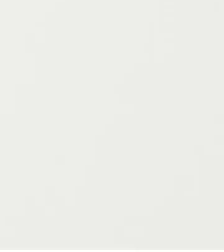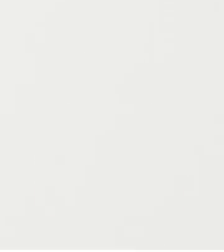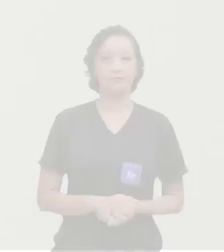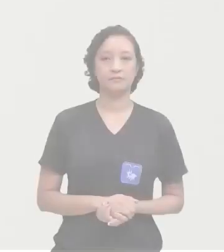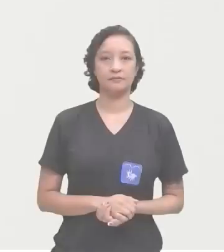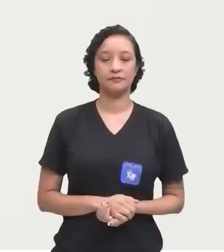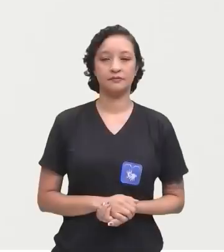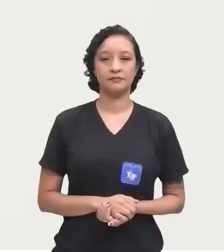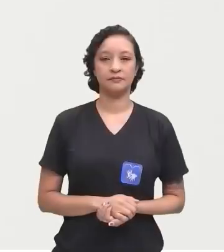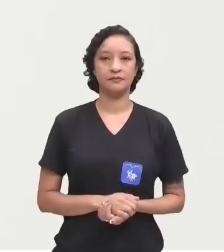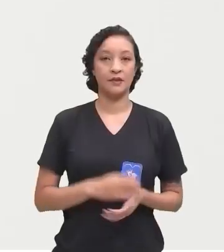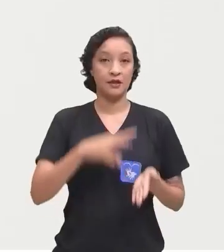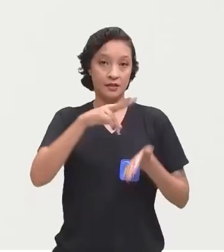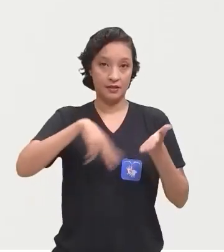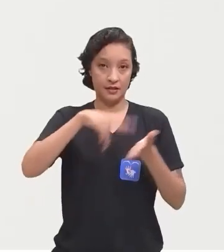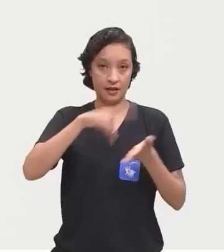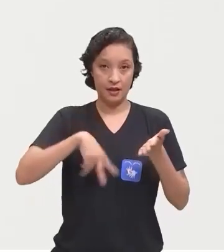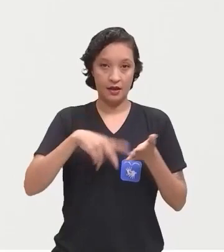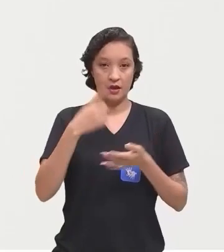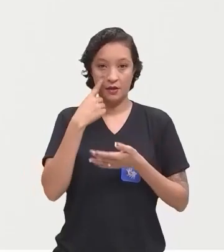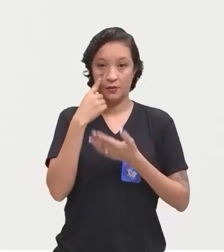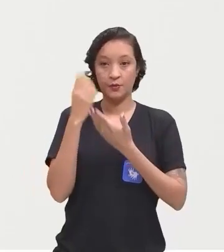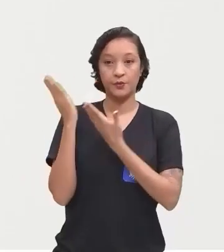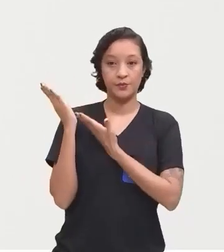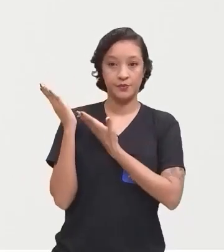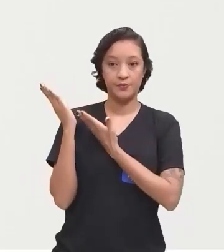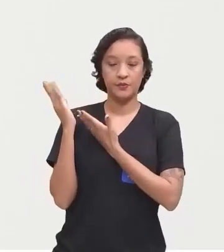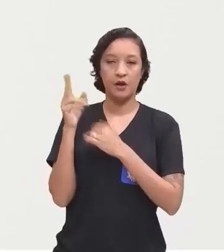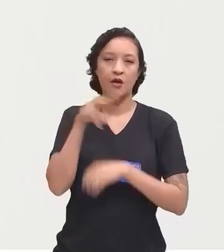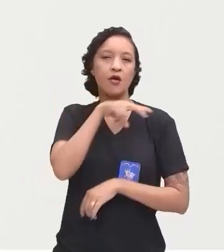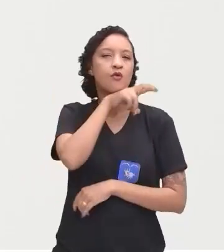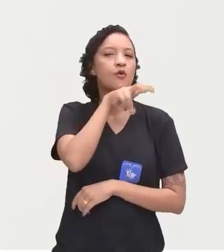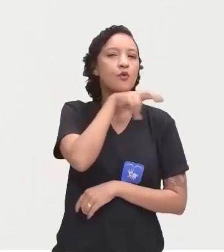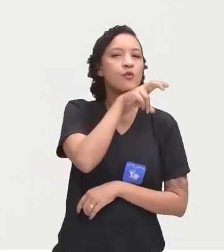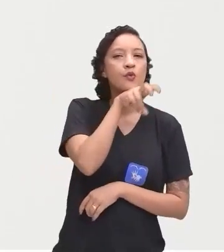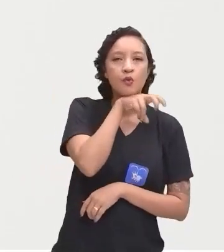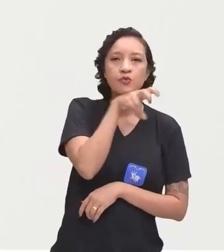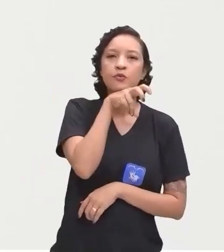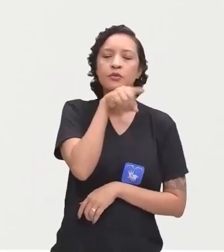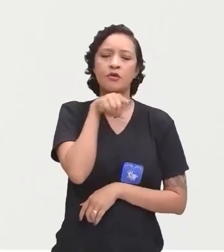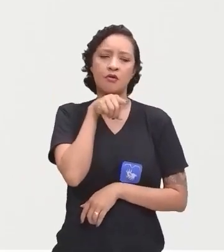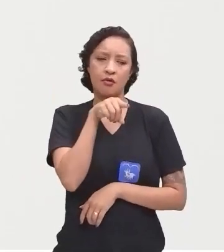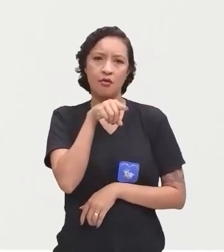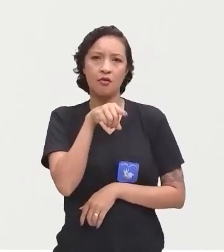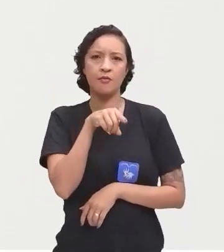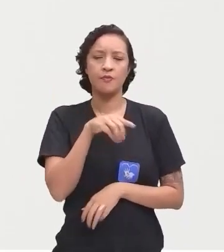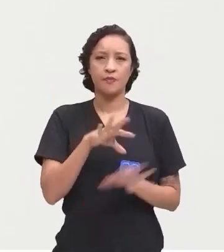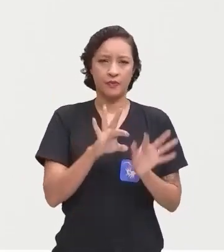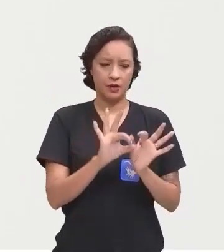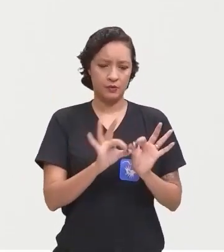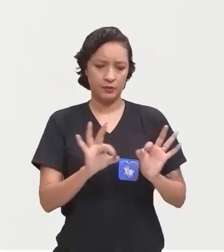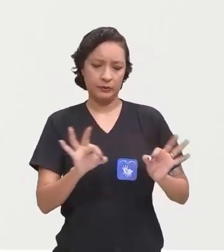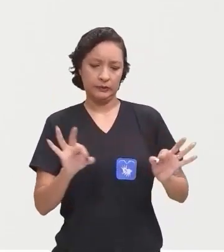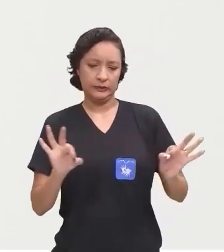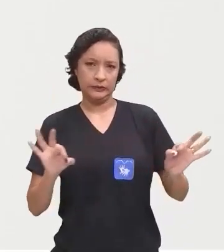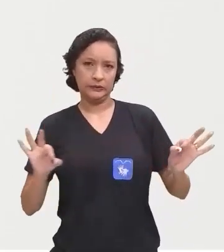Leia o texto. Cobra. A cobra é um réptil alongado. Existe mais